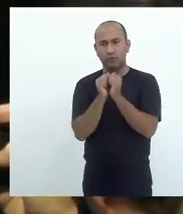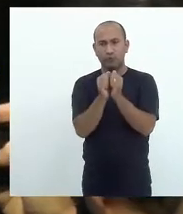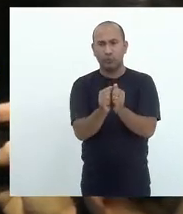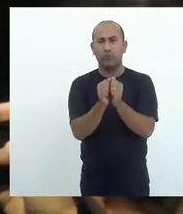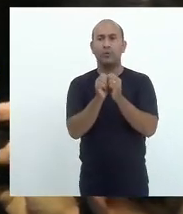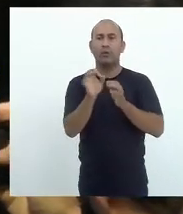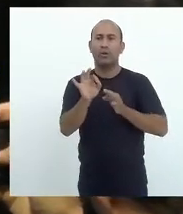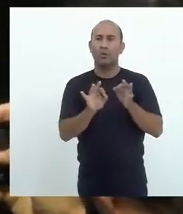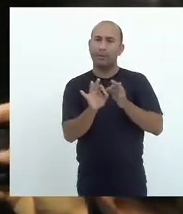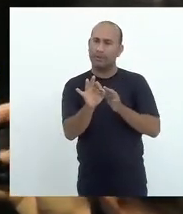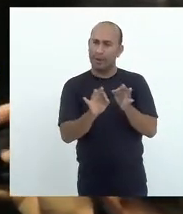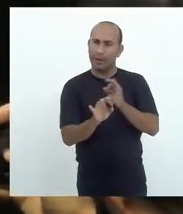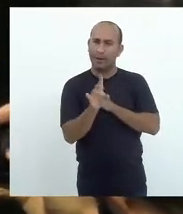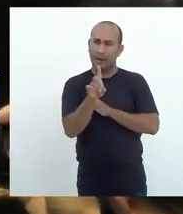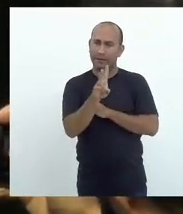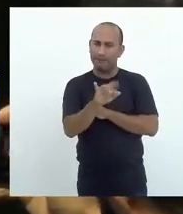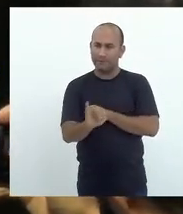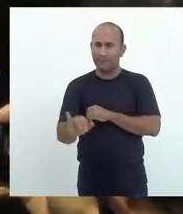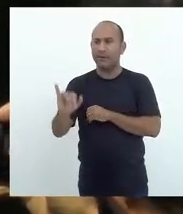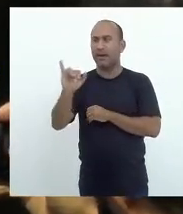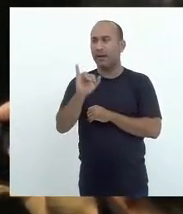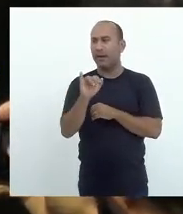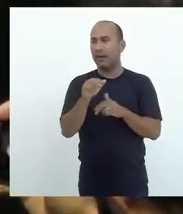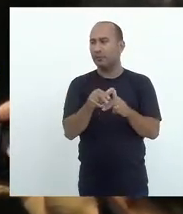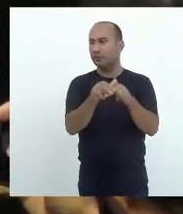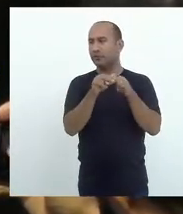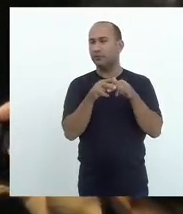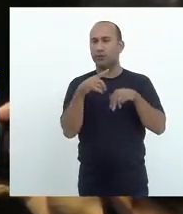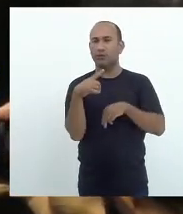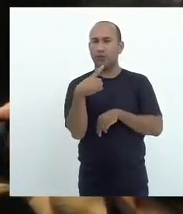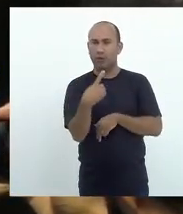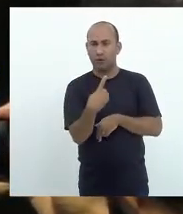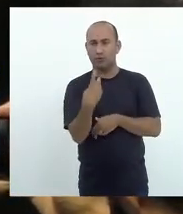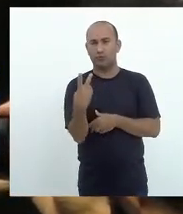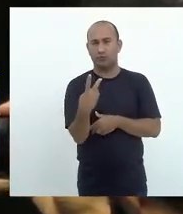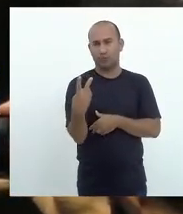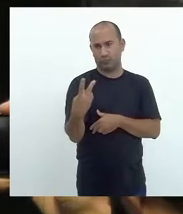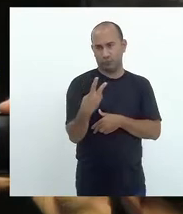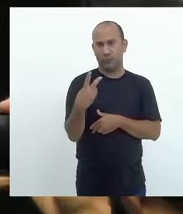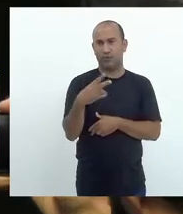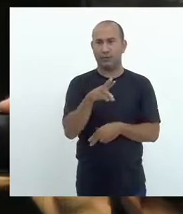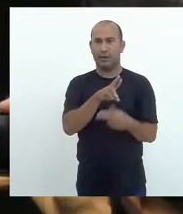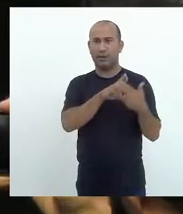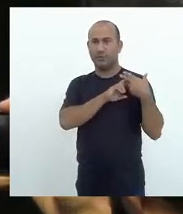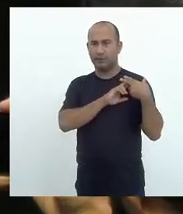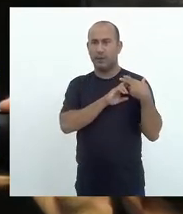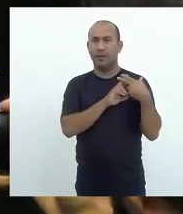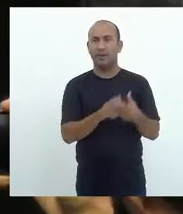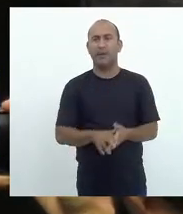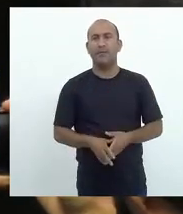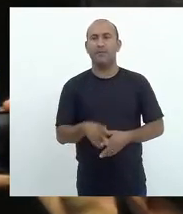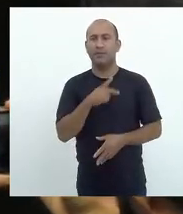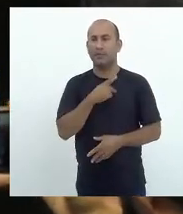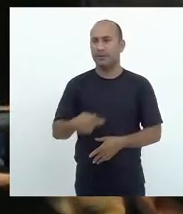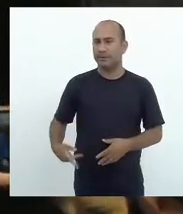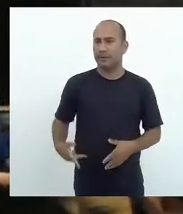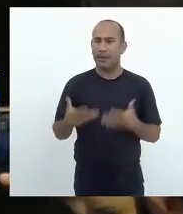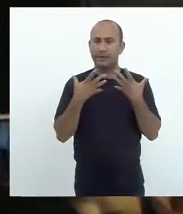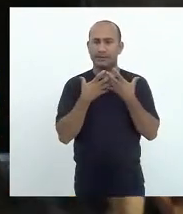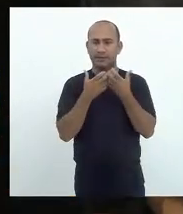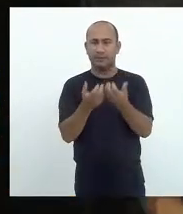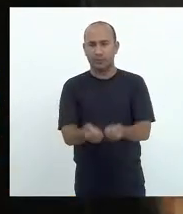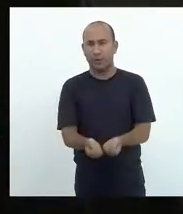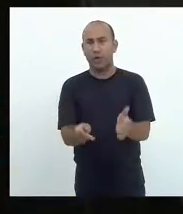nesse projeto, ela vai anunciar aí que somos nós duas as autoras, e o presidente acatou colocando na pauta de